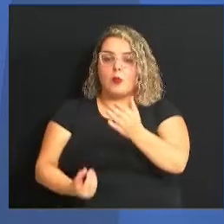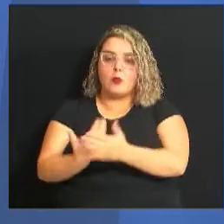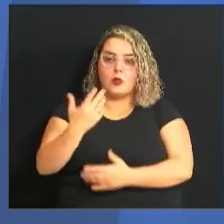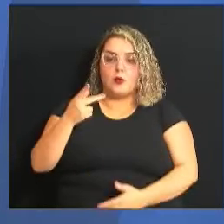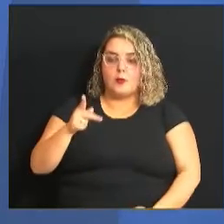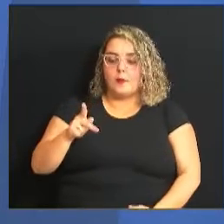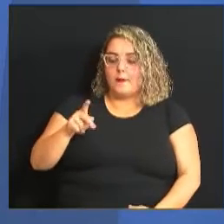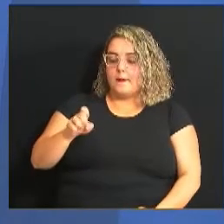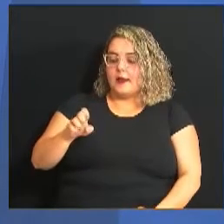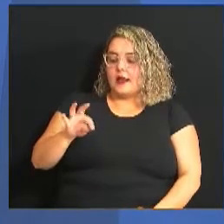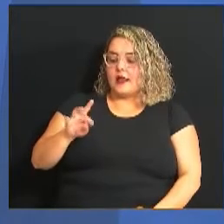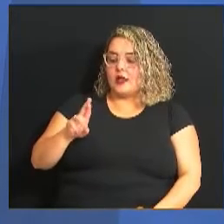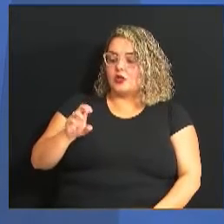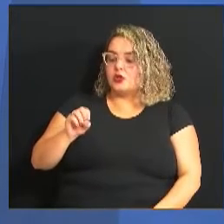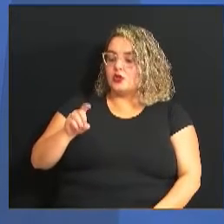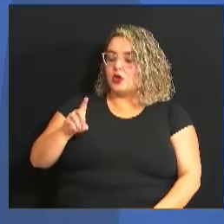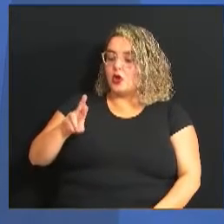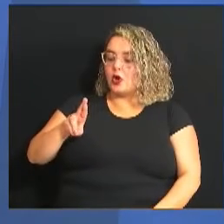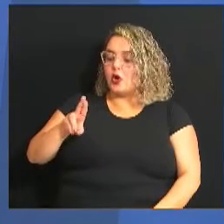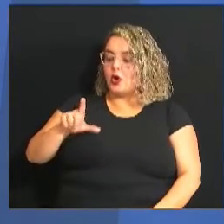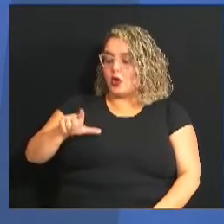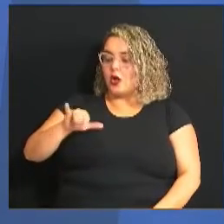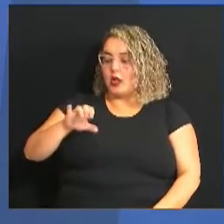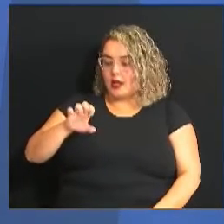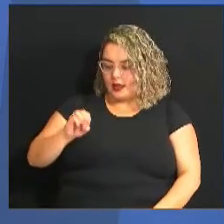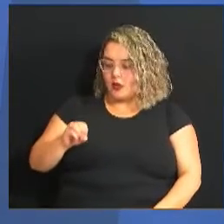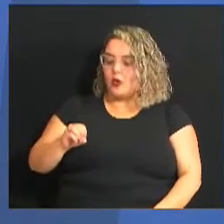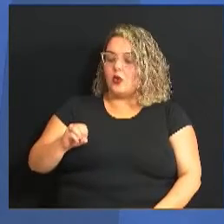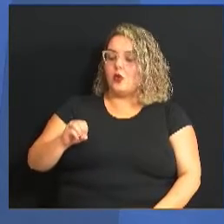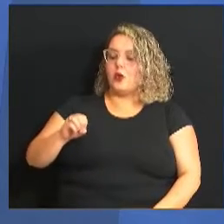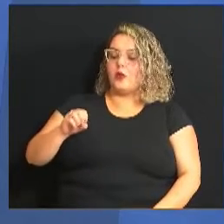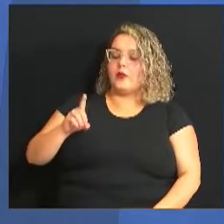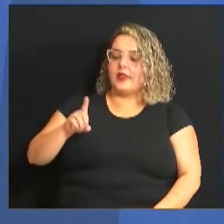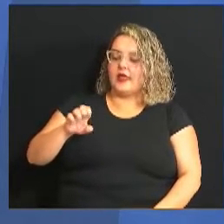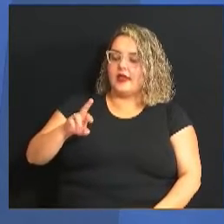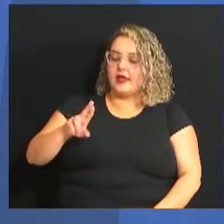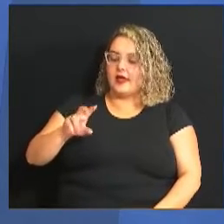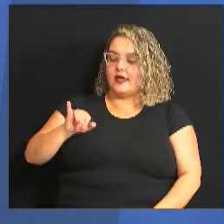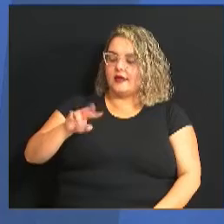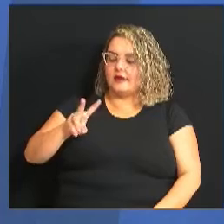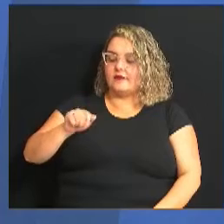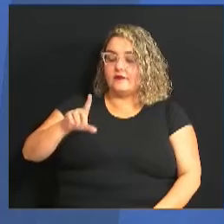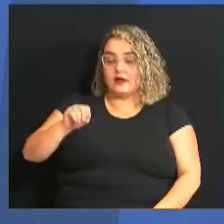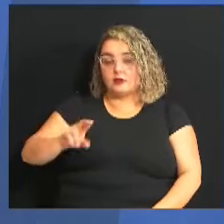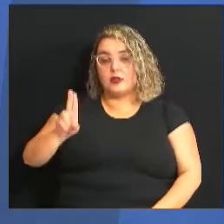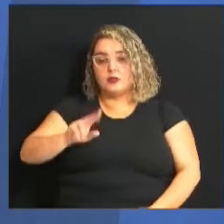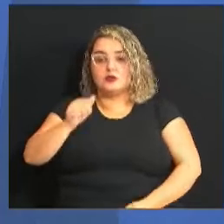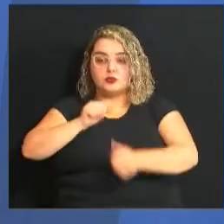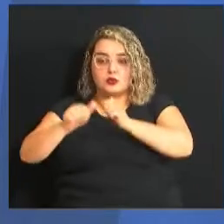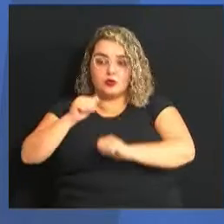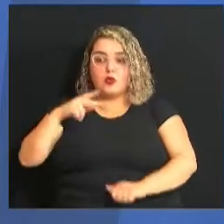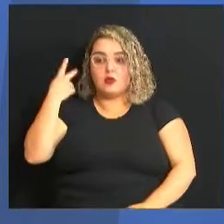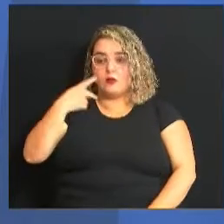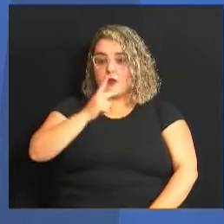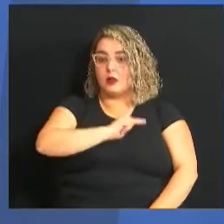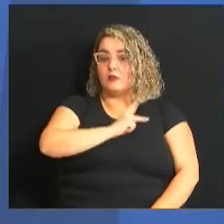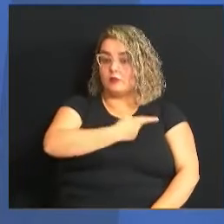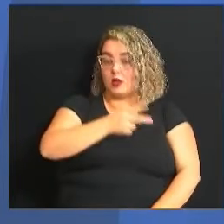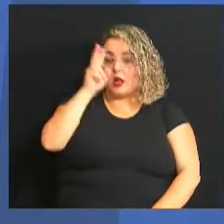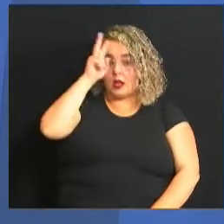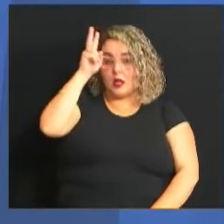partir de derivados de petróleo para o consumo de bebidas. O autor da proposta, o vereador Paulo Haddad, lembra